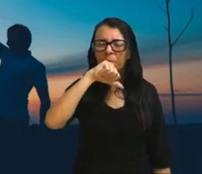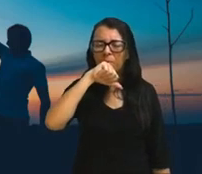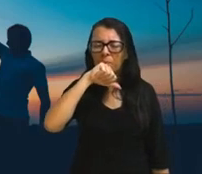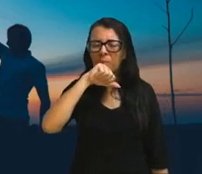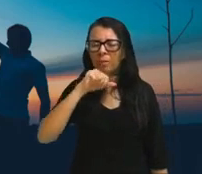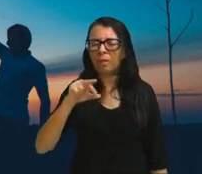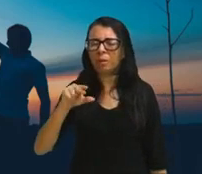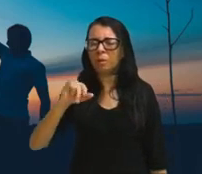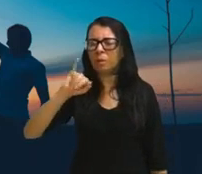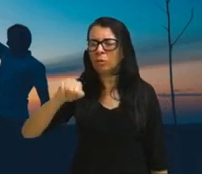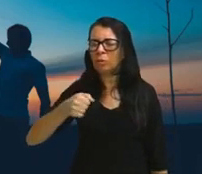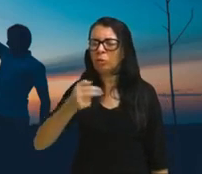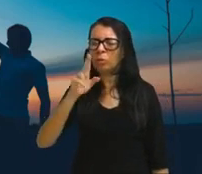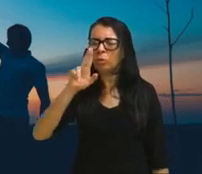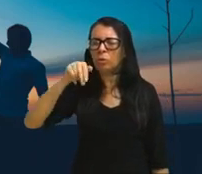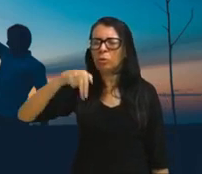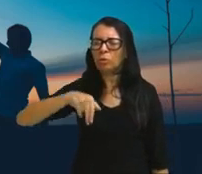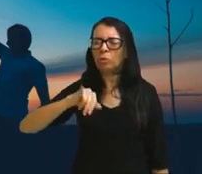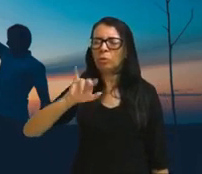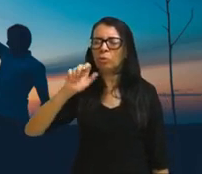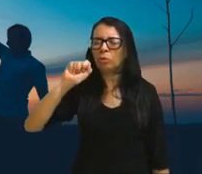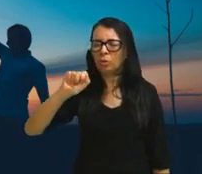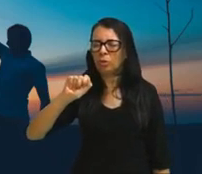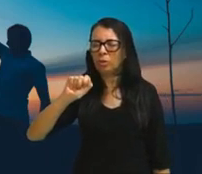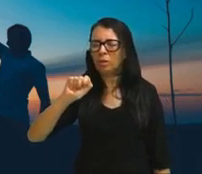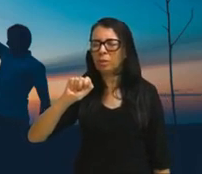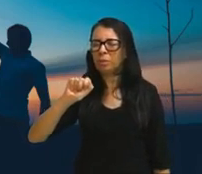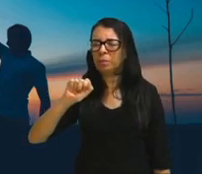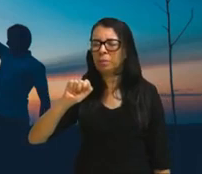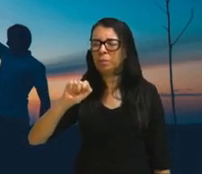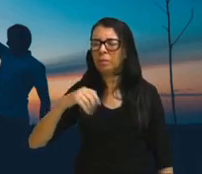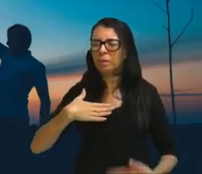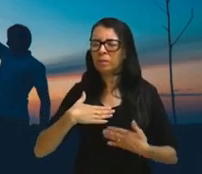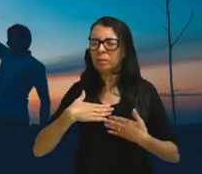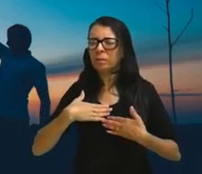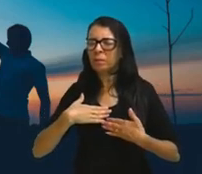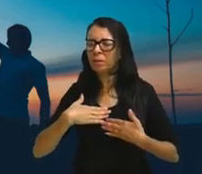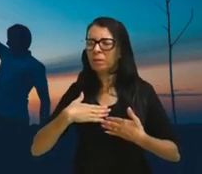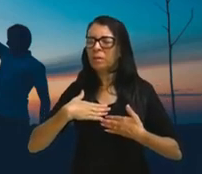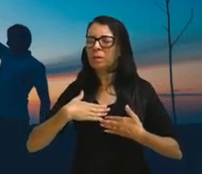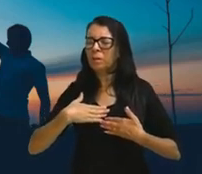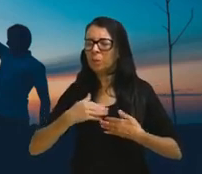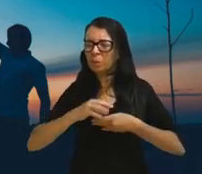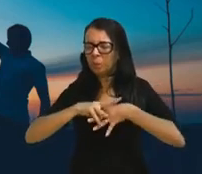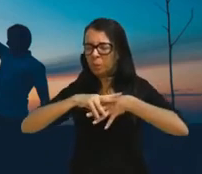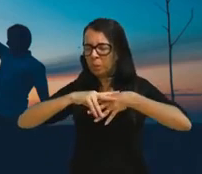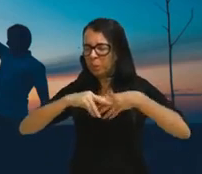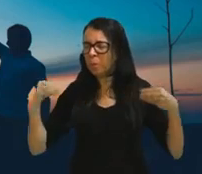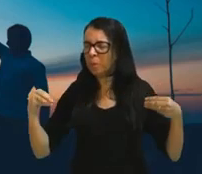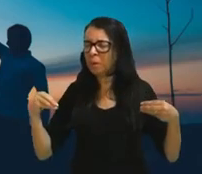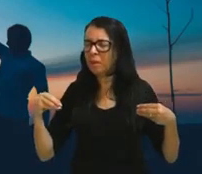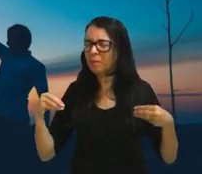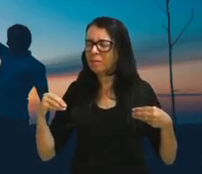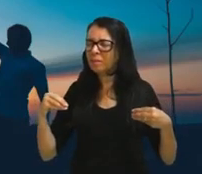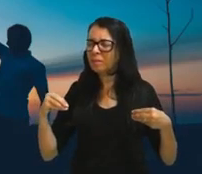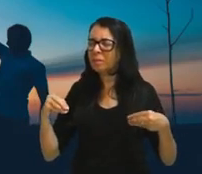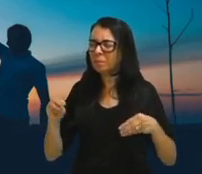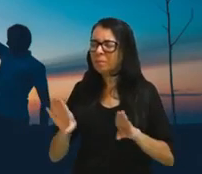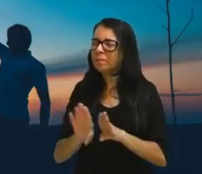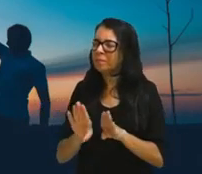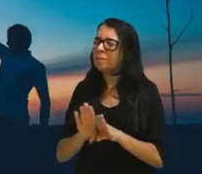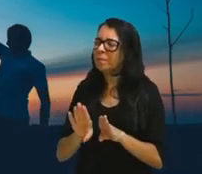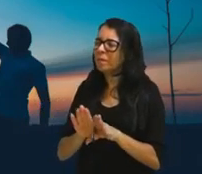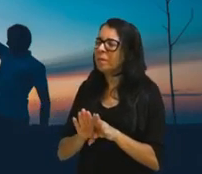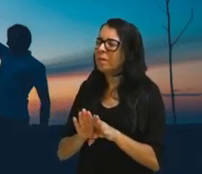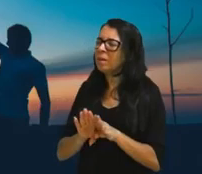Também sobre a vida do Sérgio, Pai. Toca com teu poder, Deus, sobre a vida dele, restaurando os